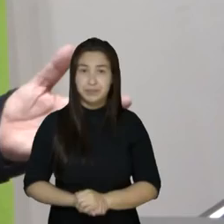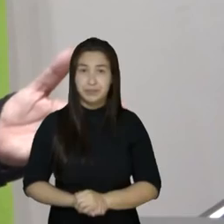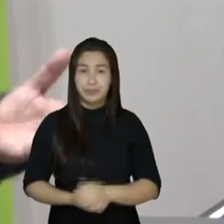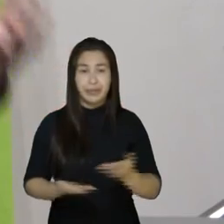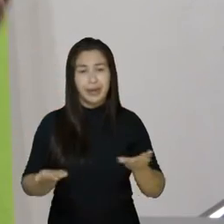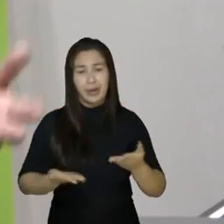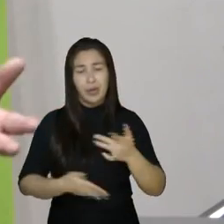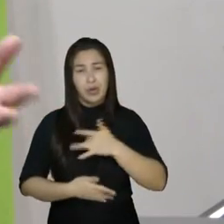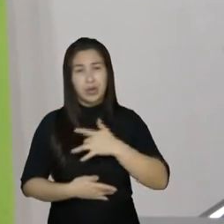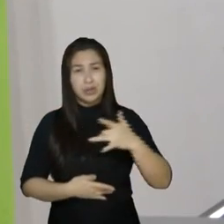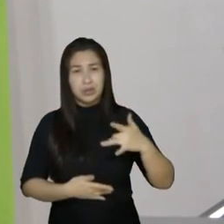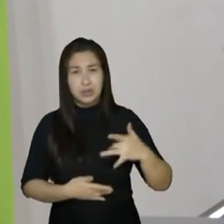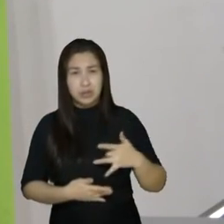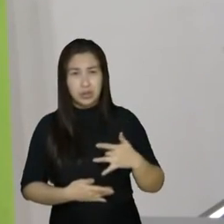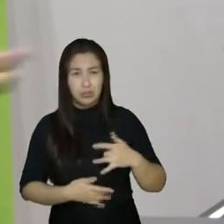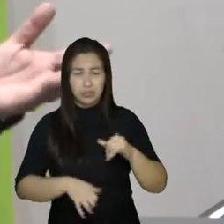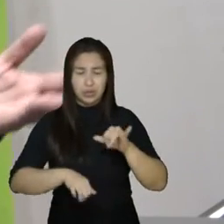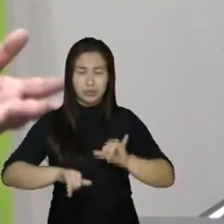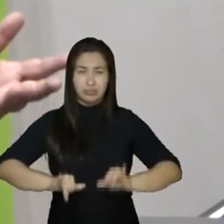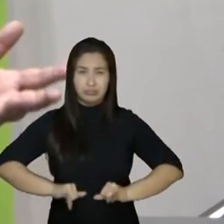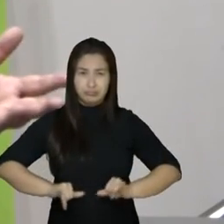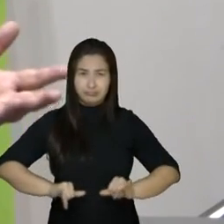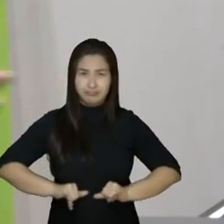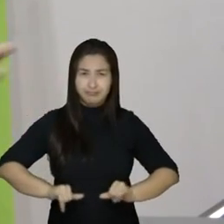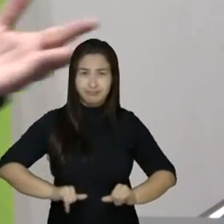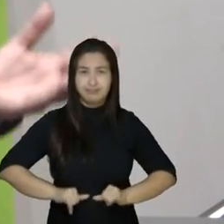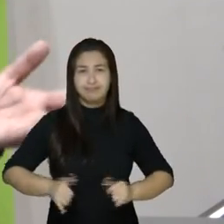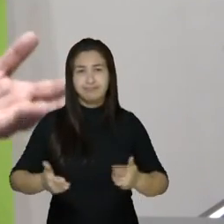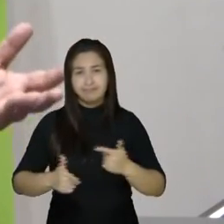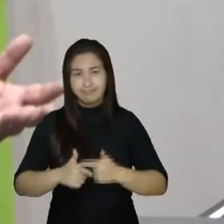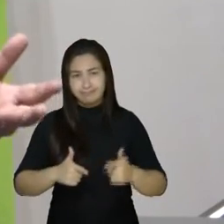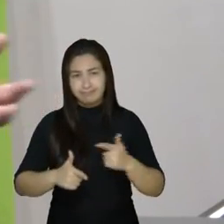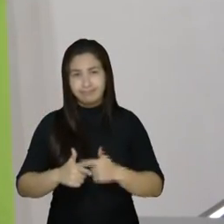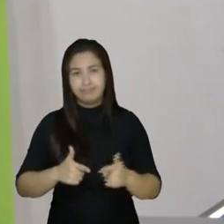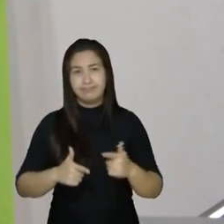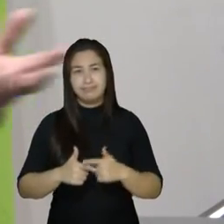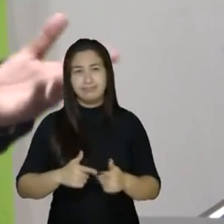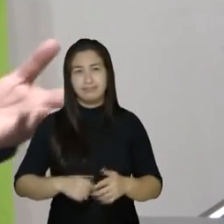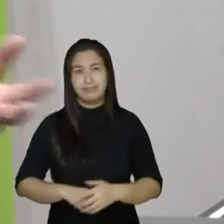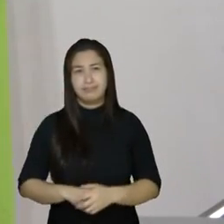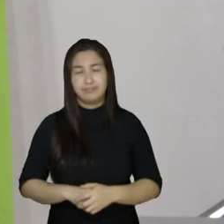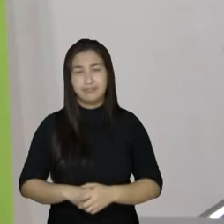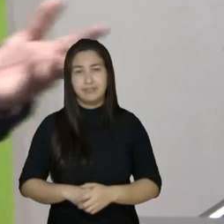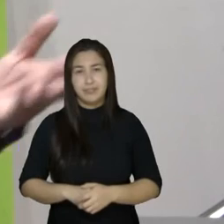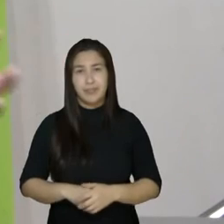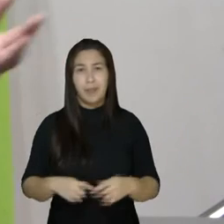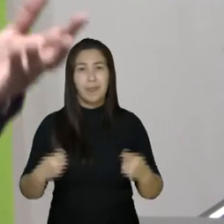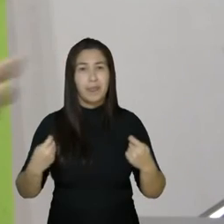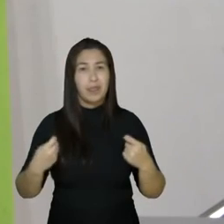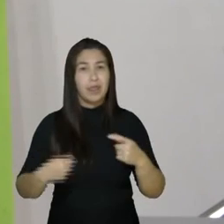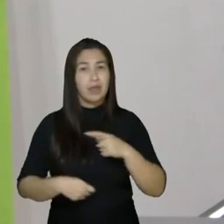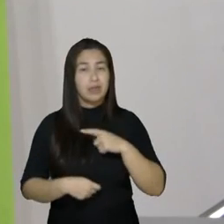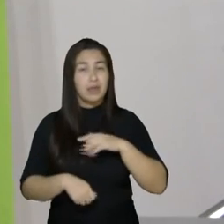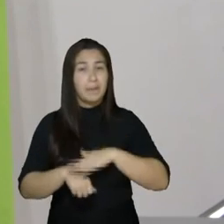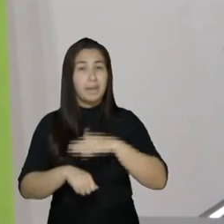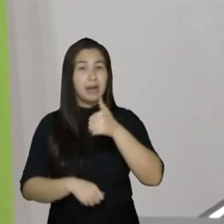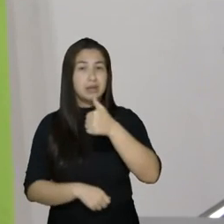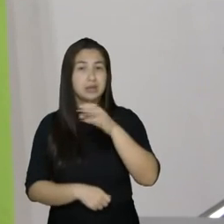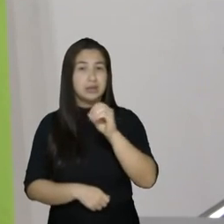saúde, estar sofrendo esse problema de termos mais de 100 mil